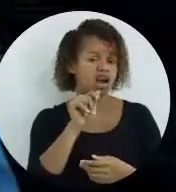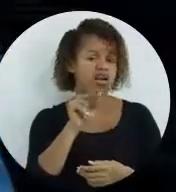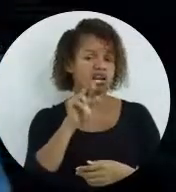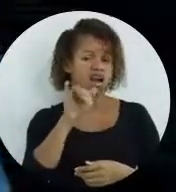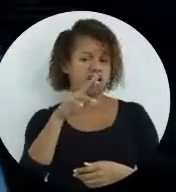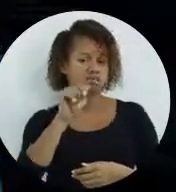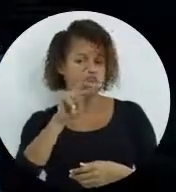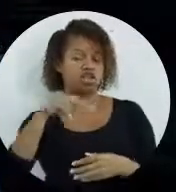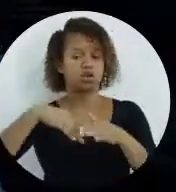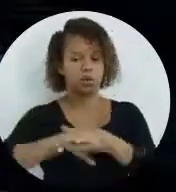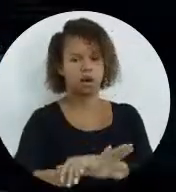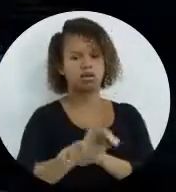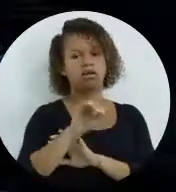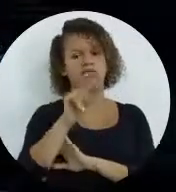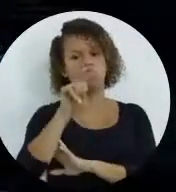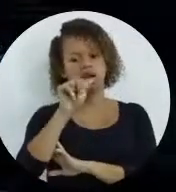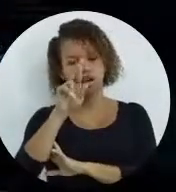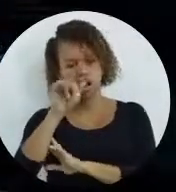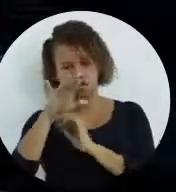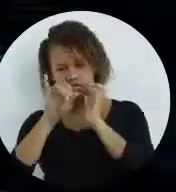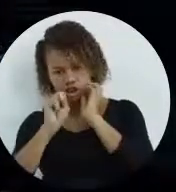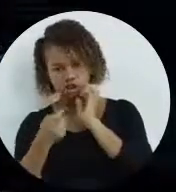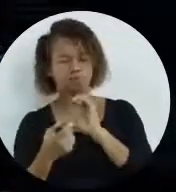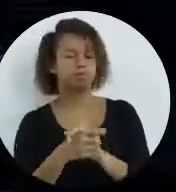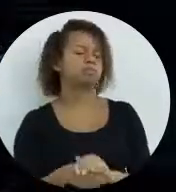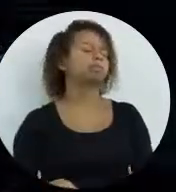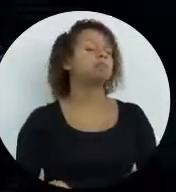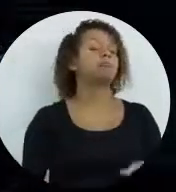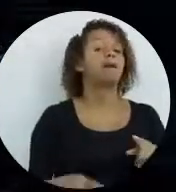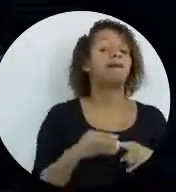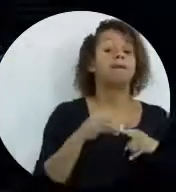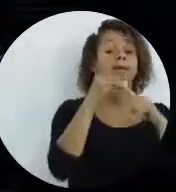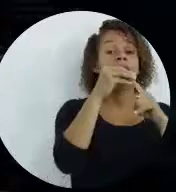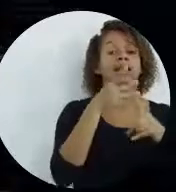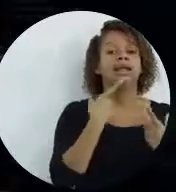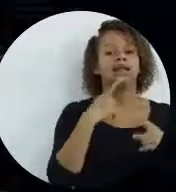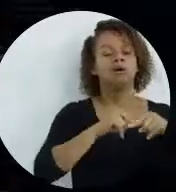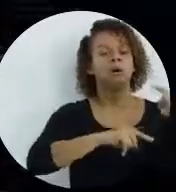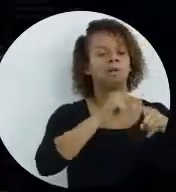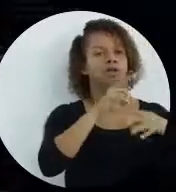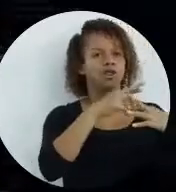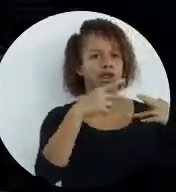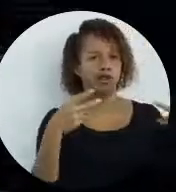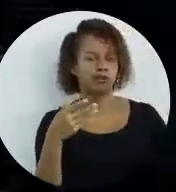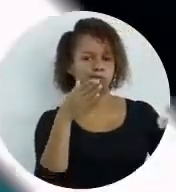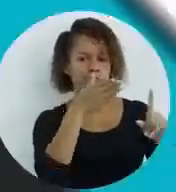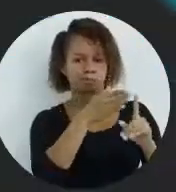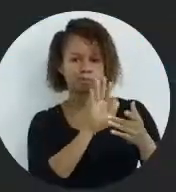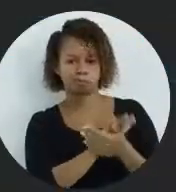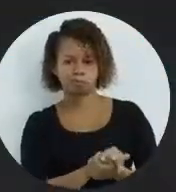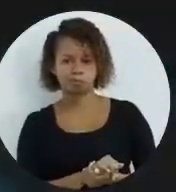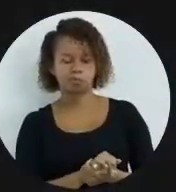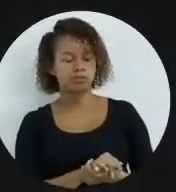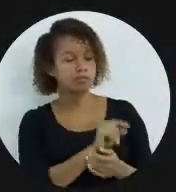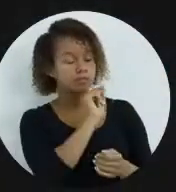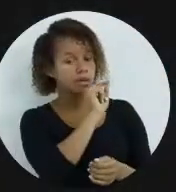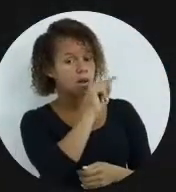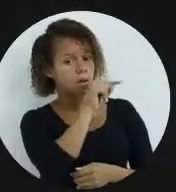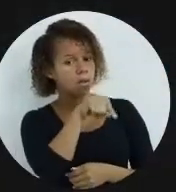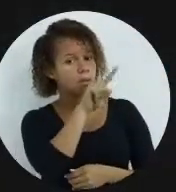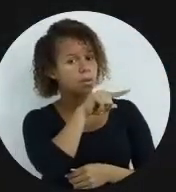guarda variáveis. Propriedade de um objeto. As propriedades de um objeto é